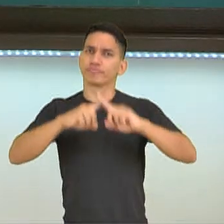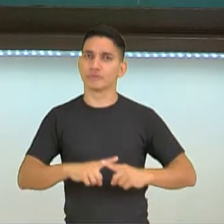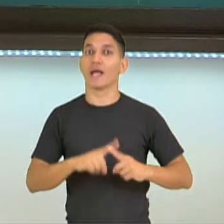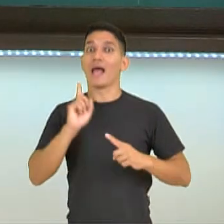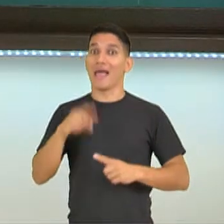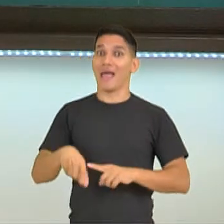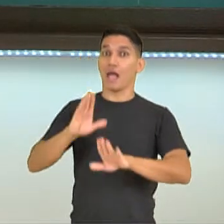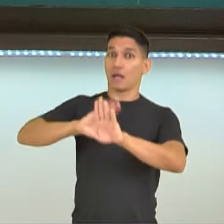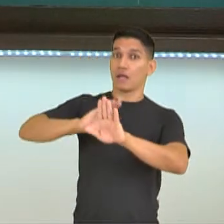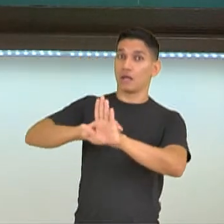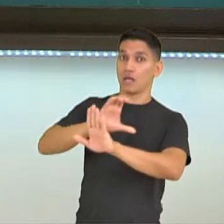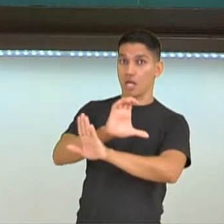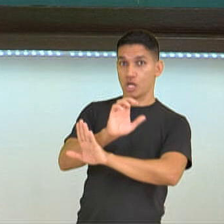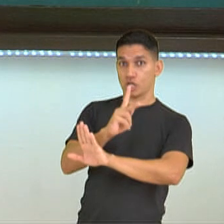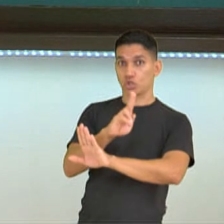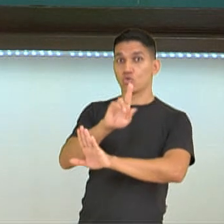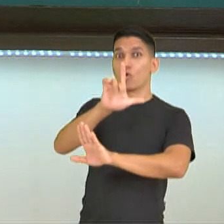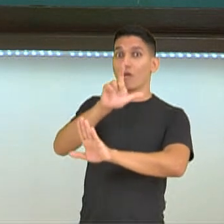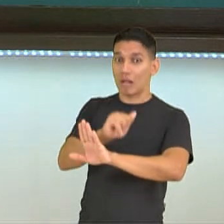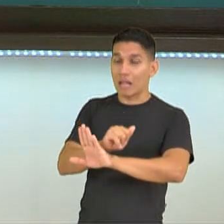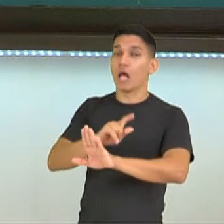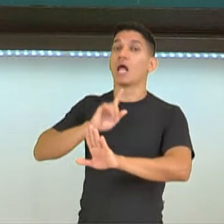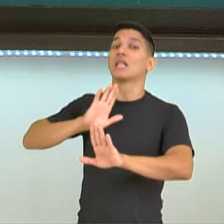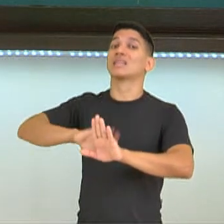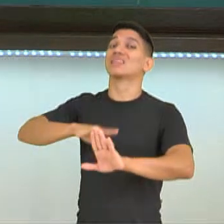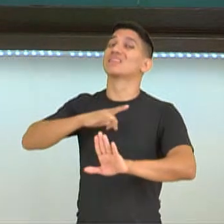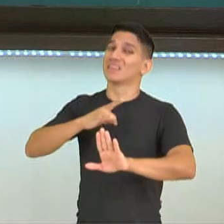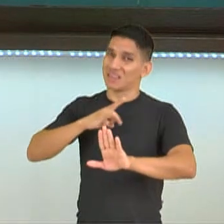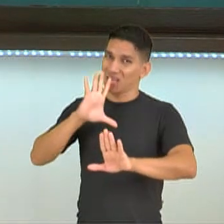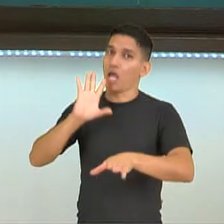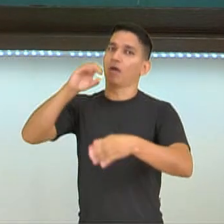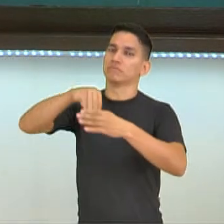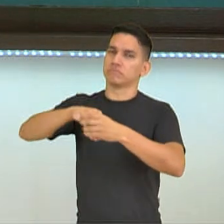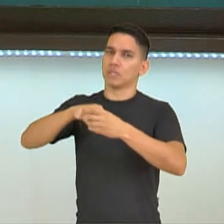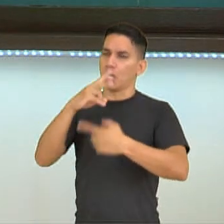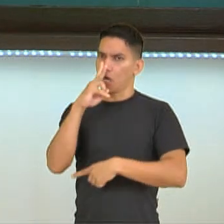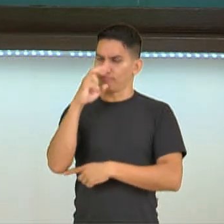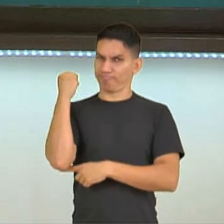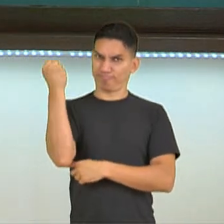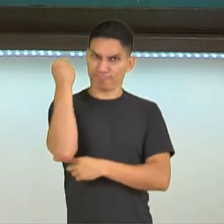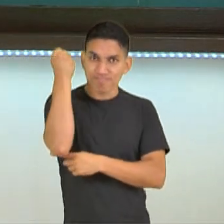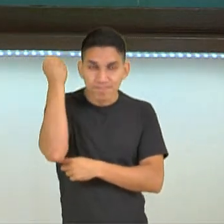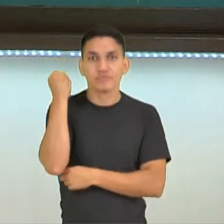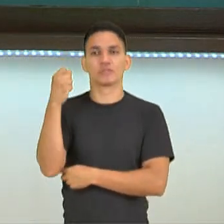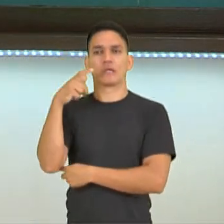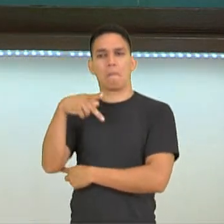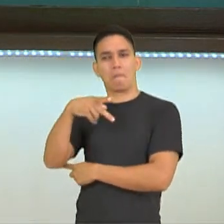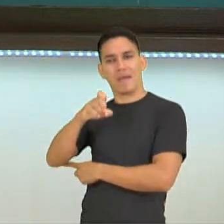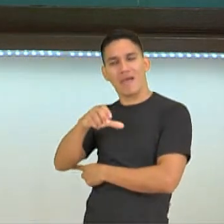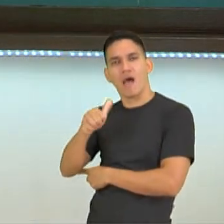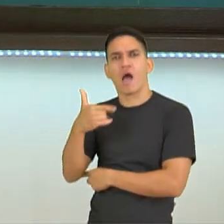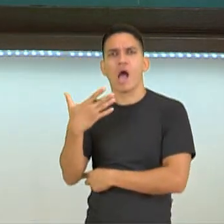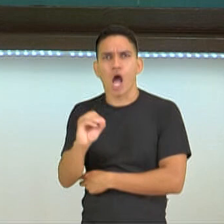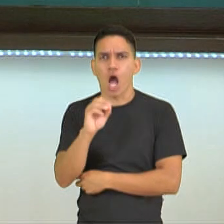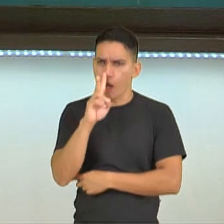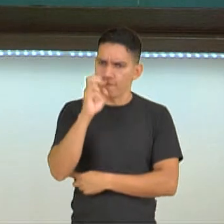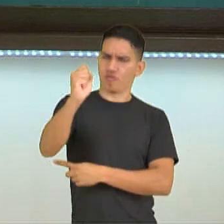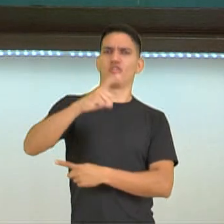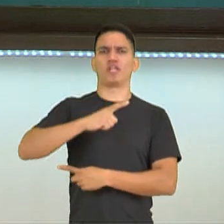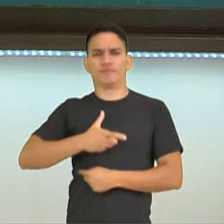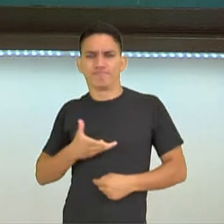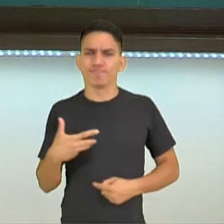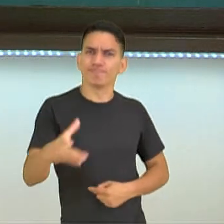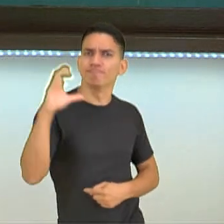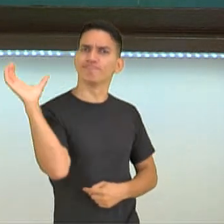essa característica um pouquinho incutida do machismo gaúcho. Aquele peão forte,